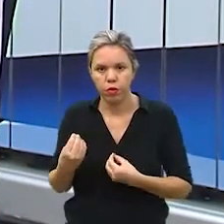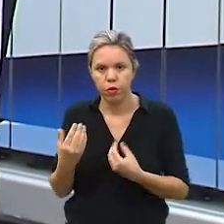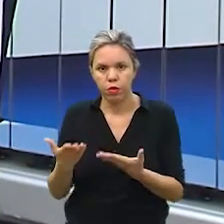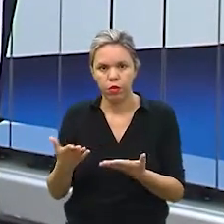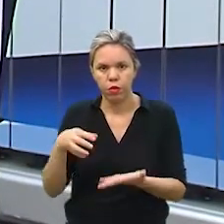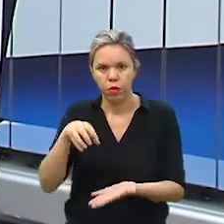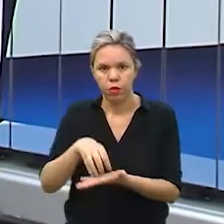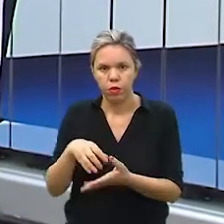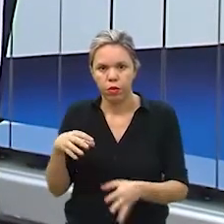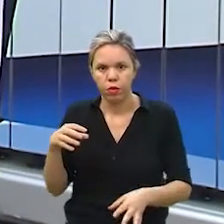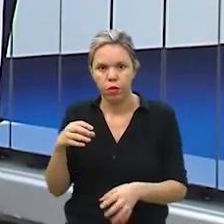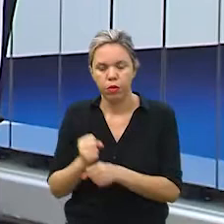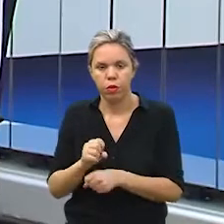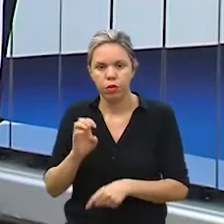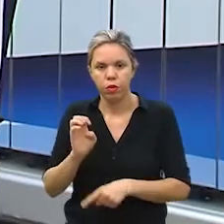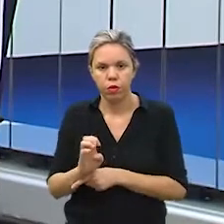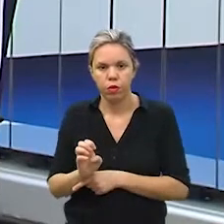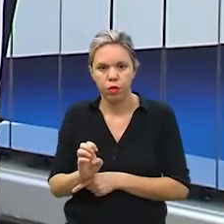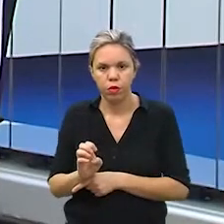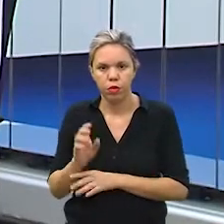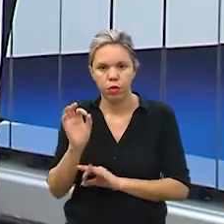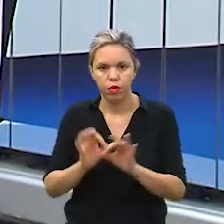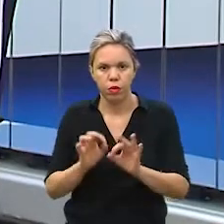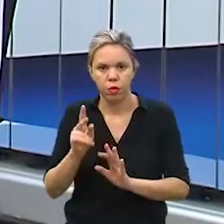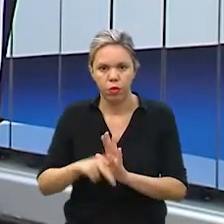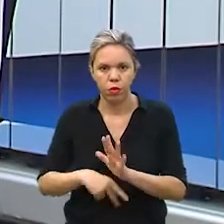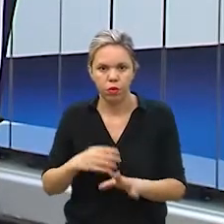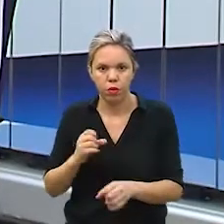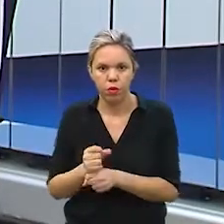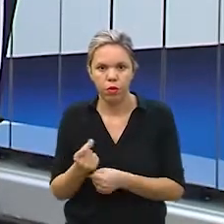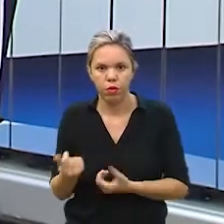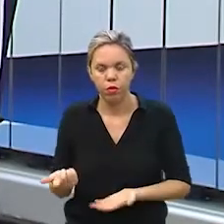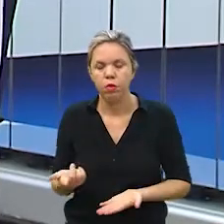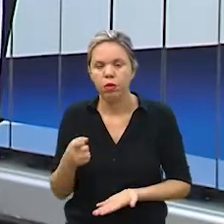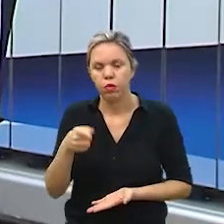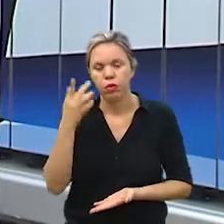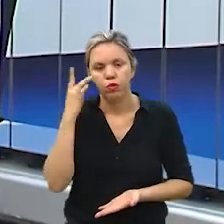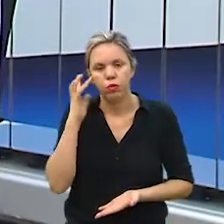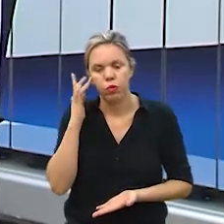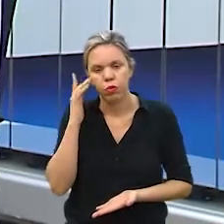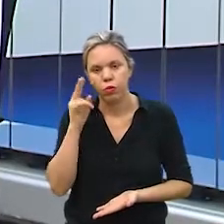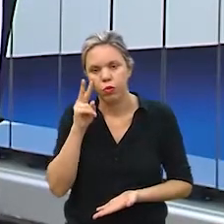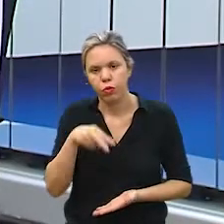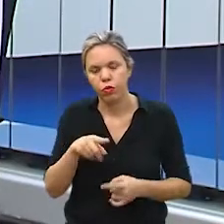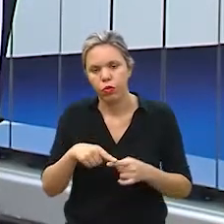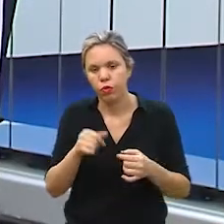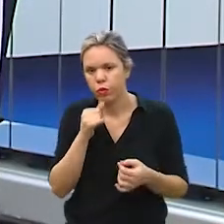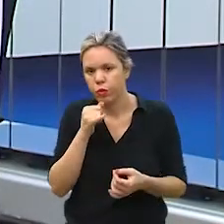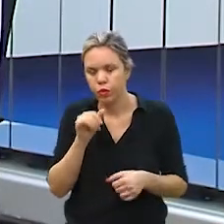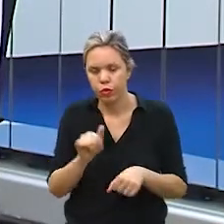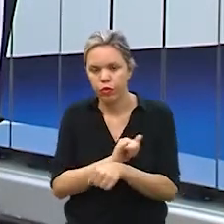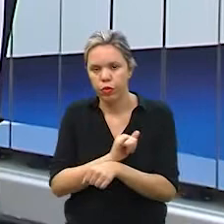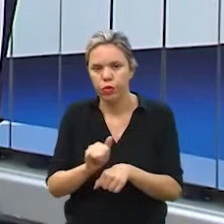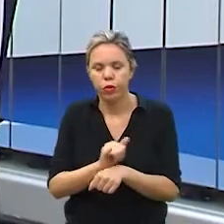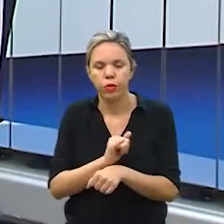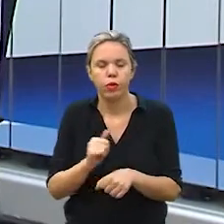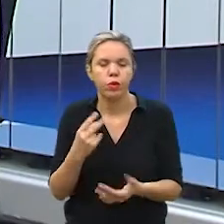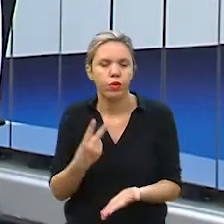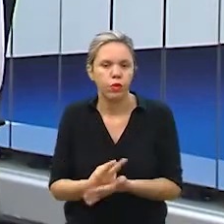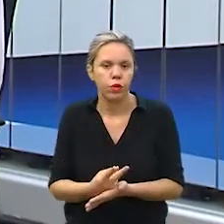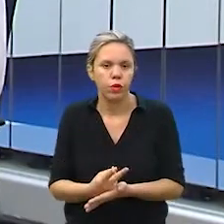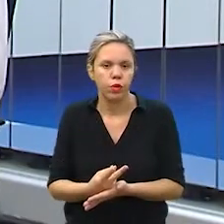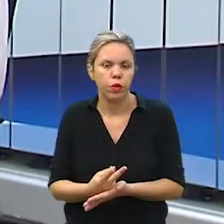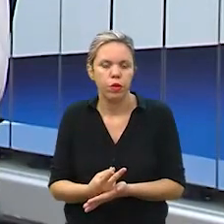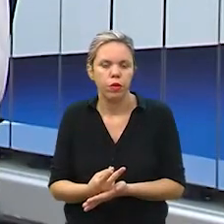ao Tribunal de Contas do Estado este planejamento financeiro. Você vê como uma ferramenta estratégica, mesmo